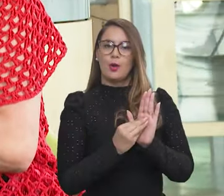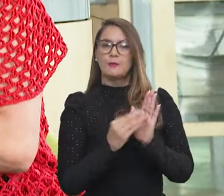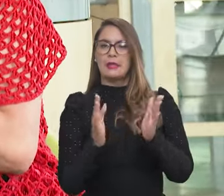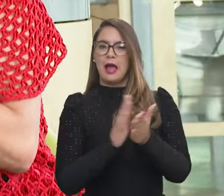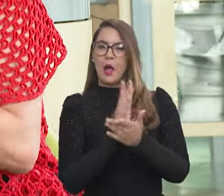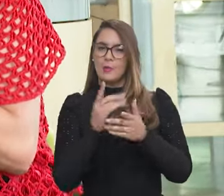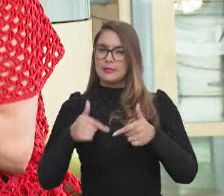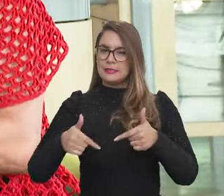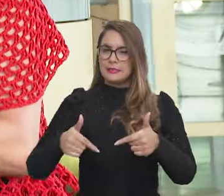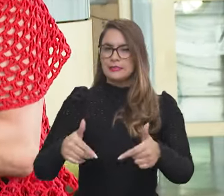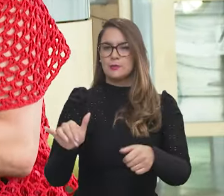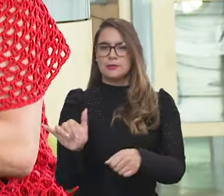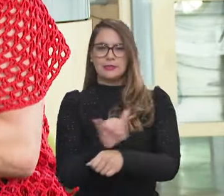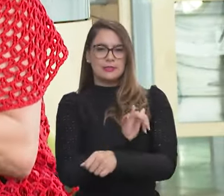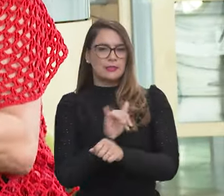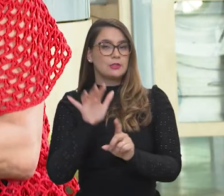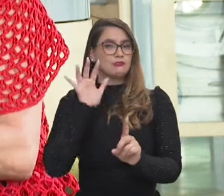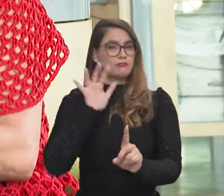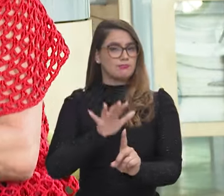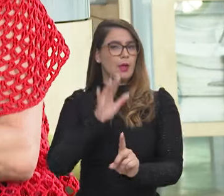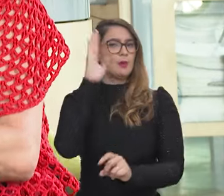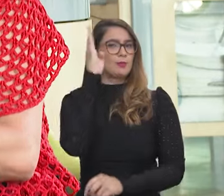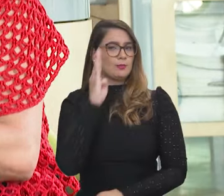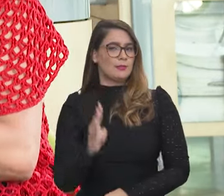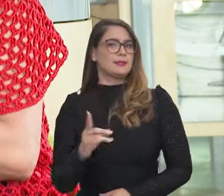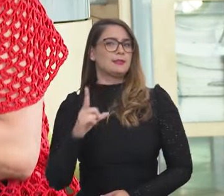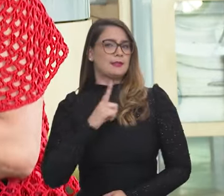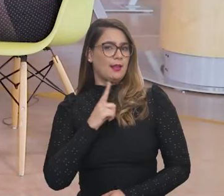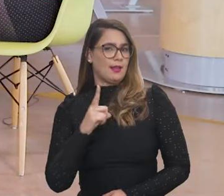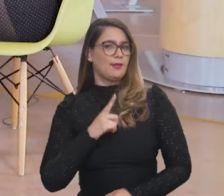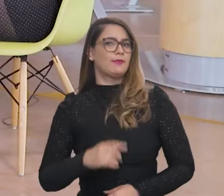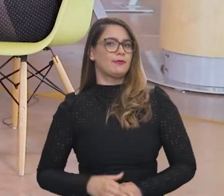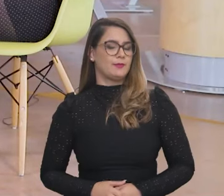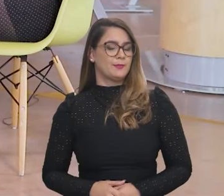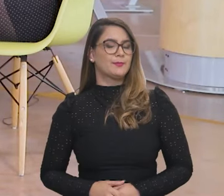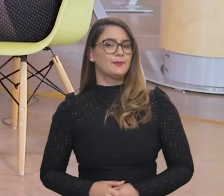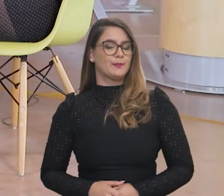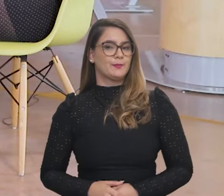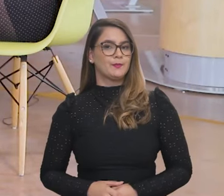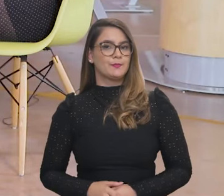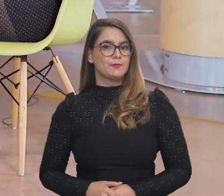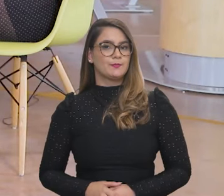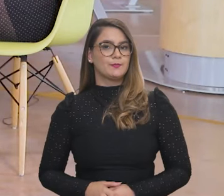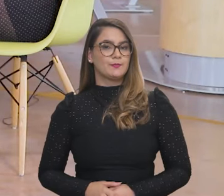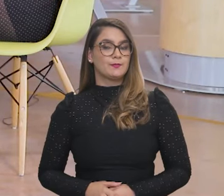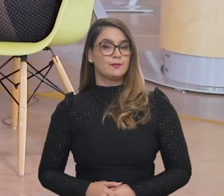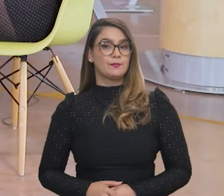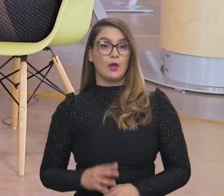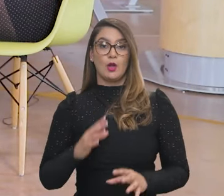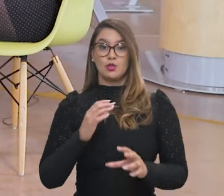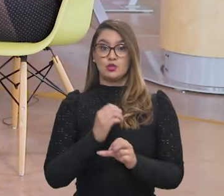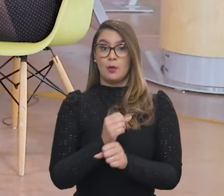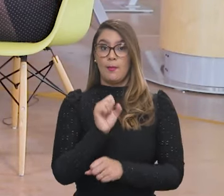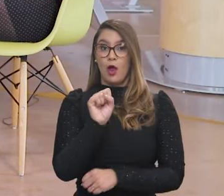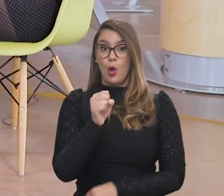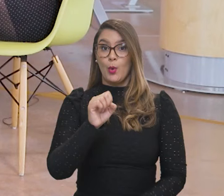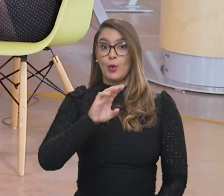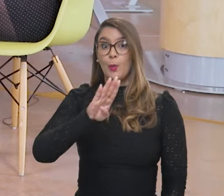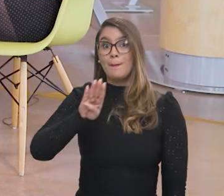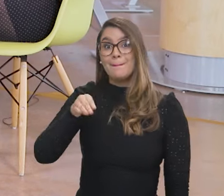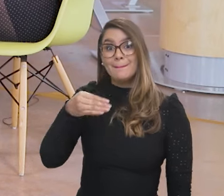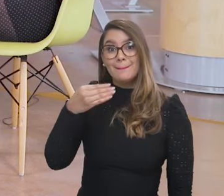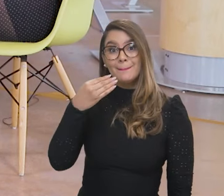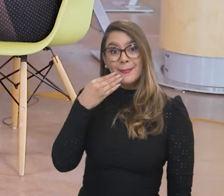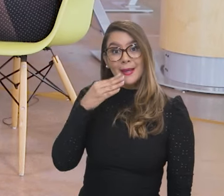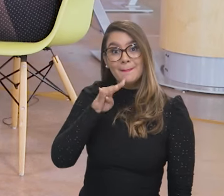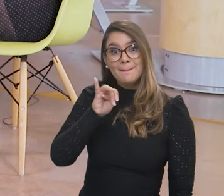algumas ações estratégicas de grande impacto no Brasil. Os nossos... São 8 bilhões de reais